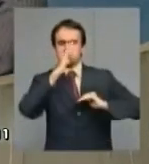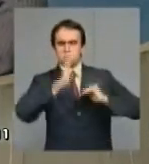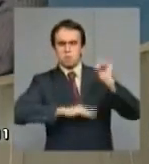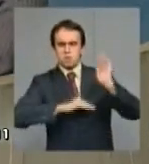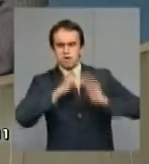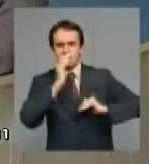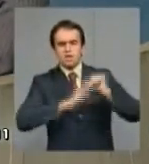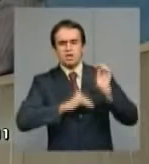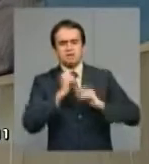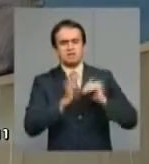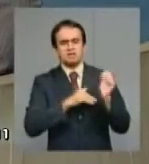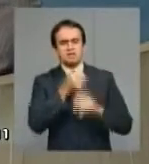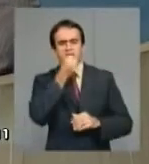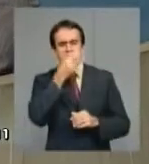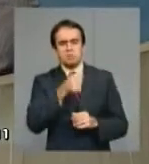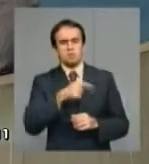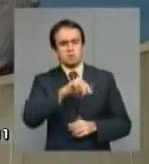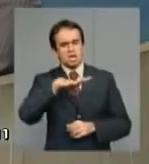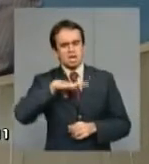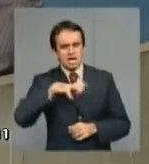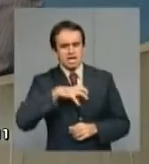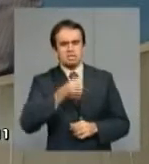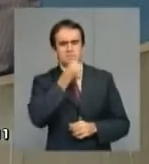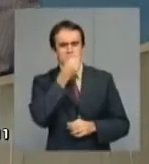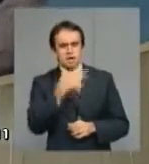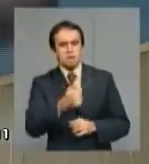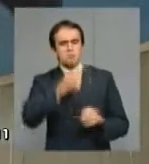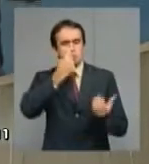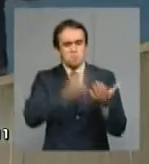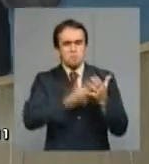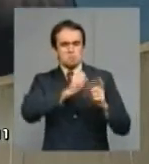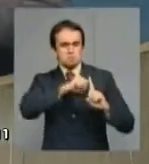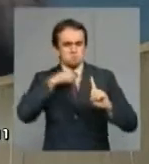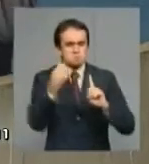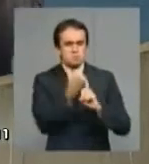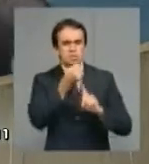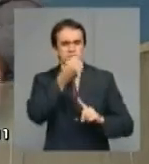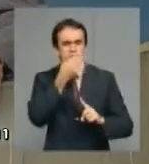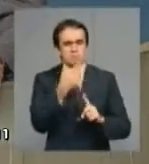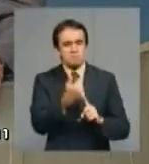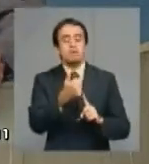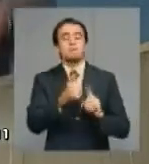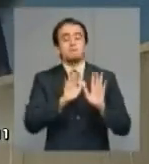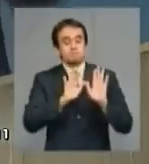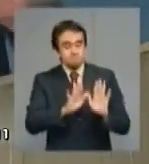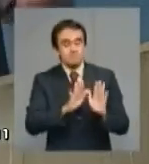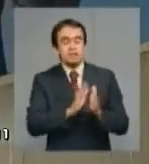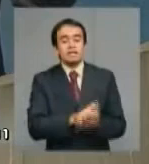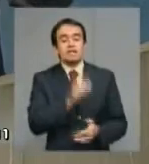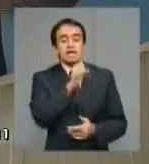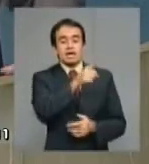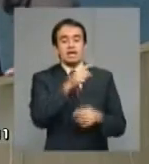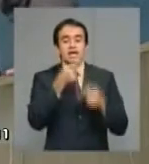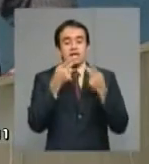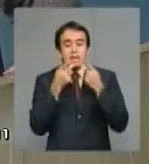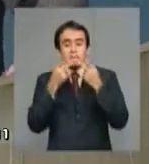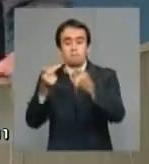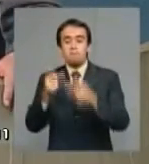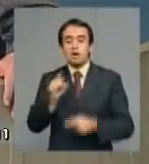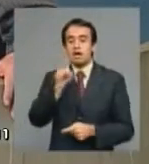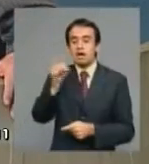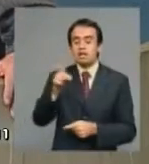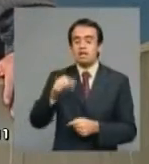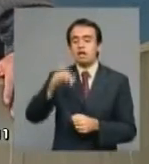profissional da ética, do compromisso social, deputado Wellington, ele está denunciando